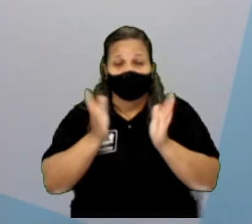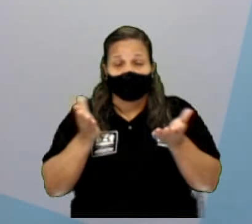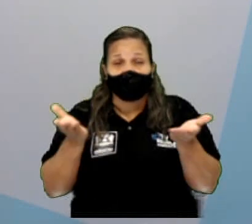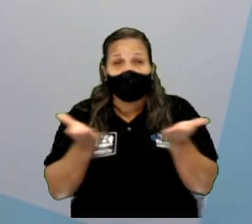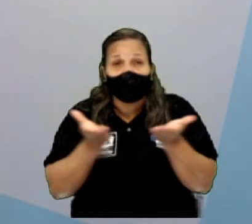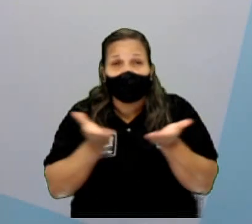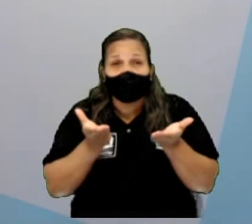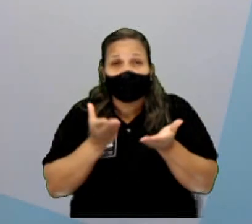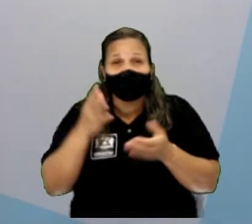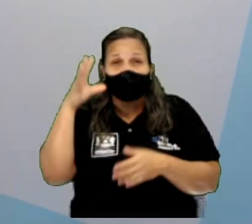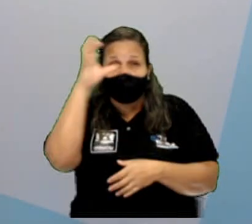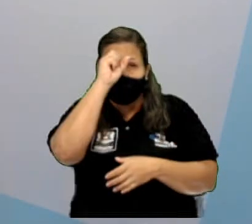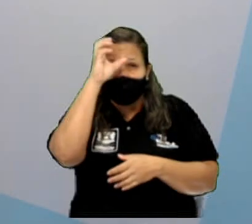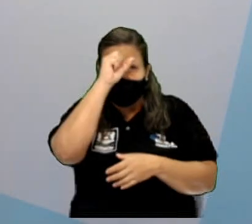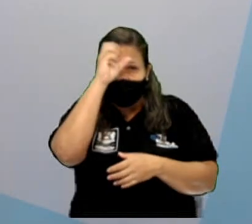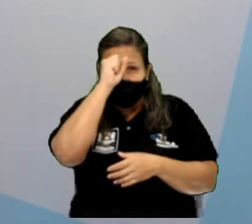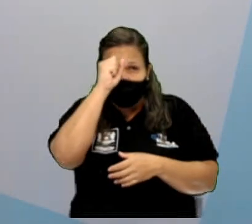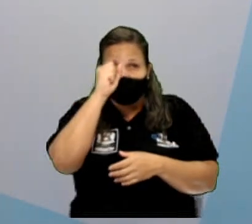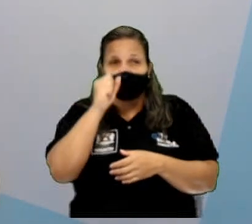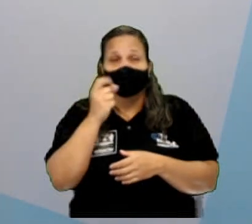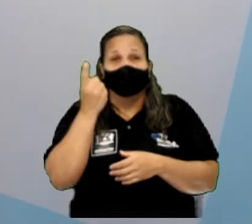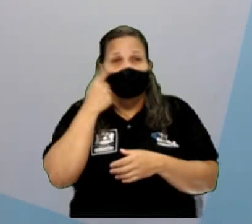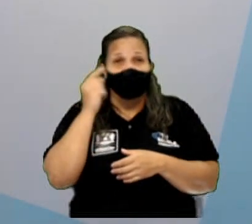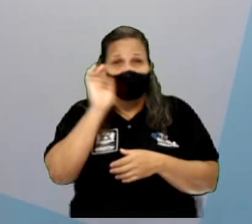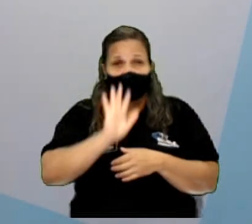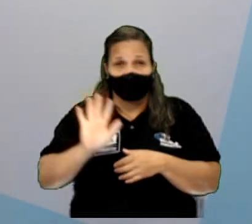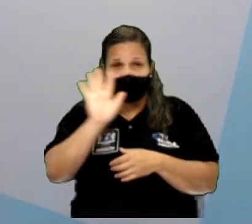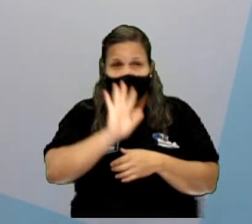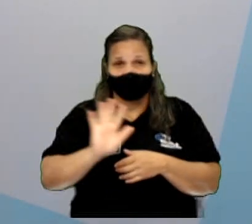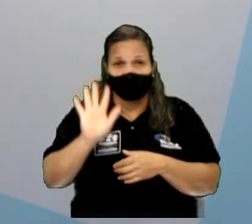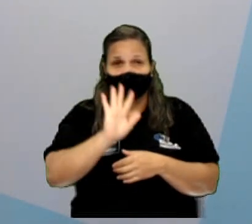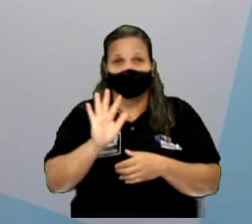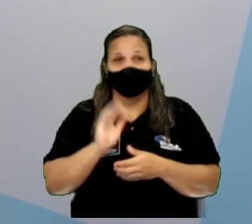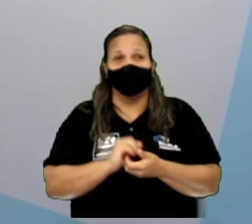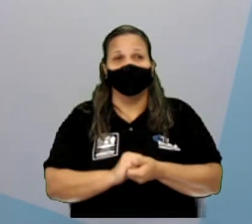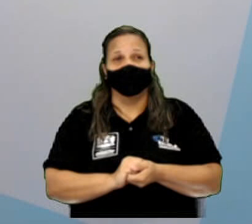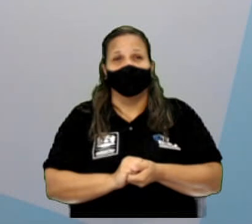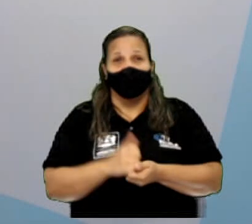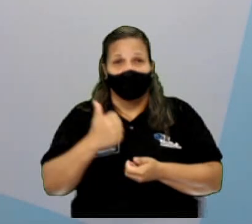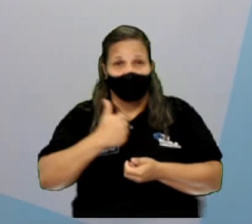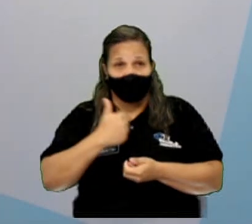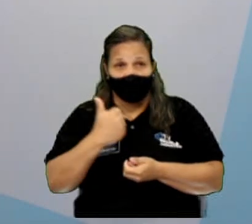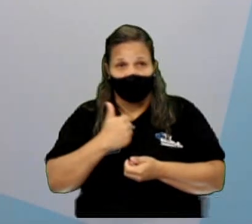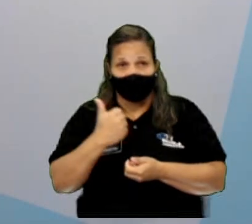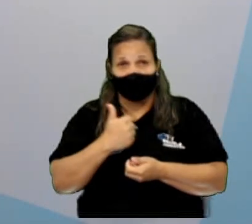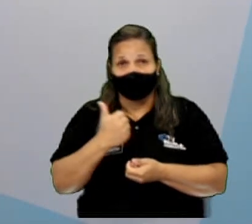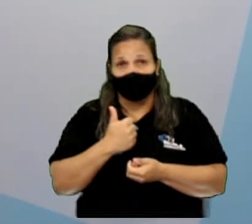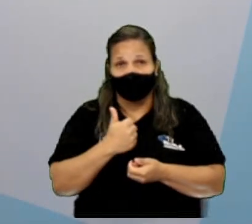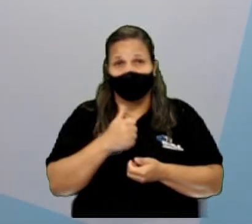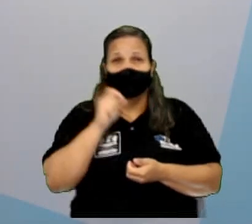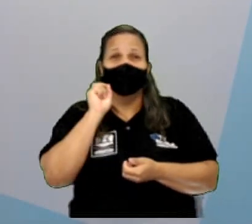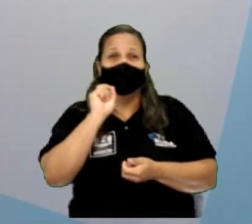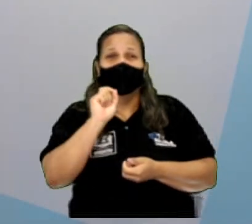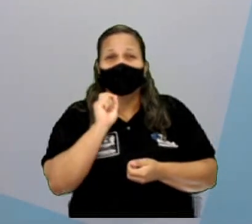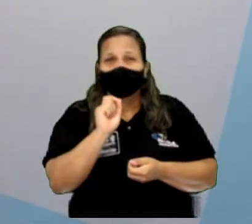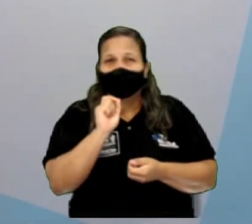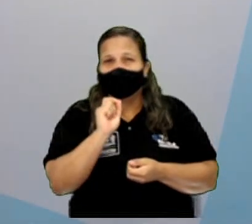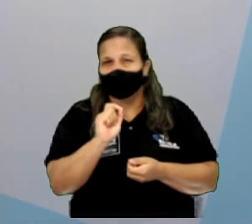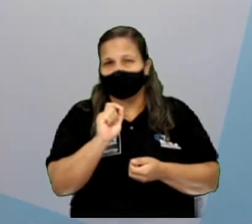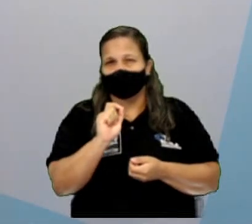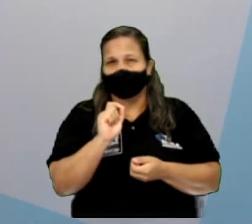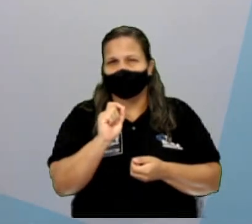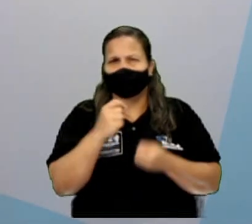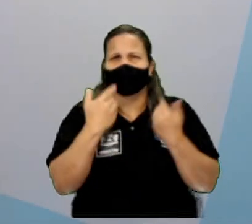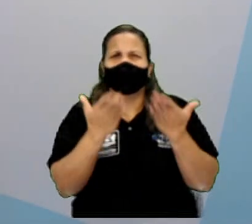para orientar vocês. Na tabela, vocês vão colocar aqui na primeira linha a identificação do evento. Então vocês vão dizer qual o